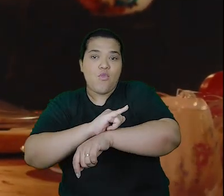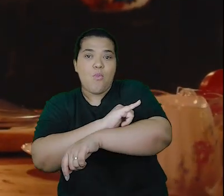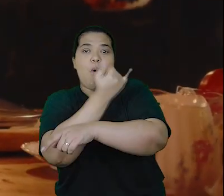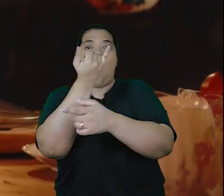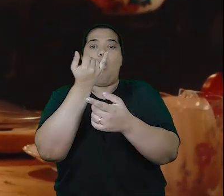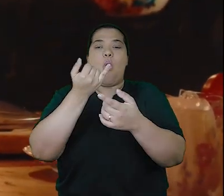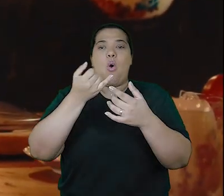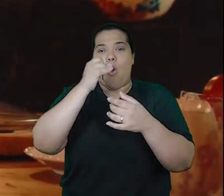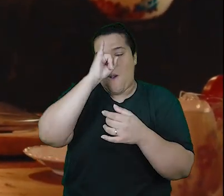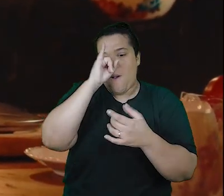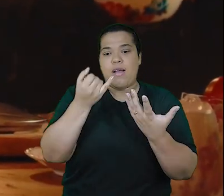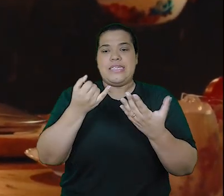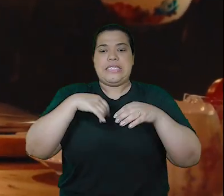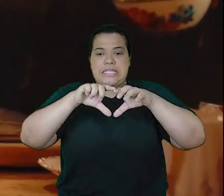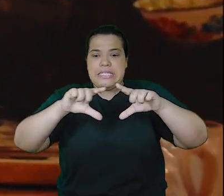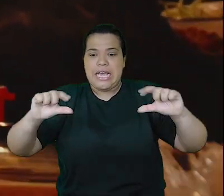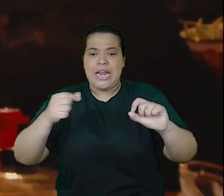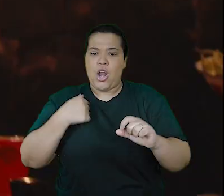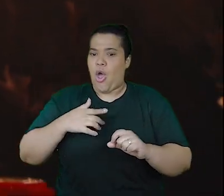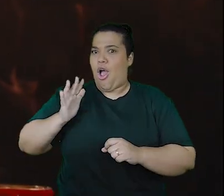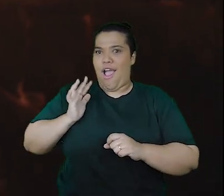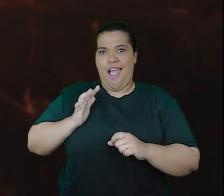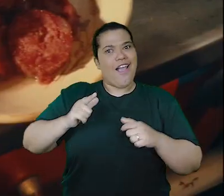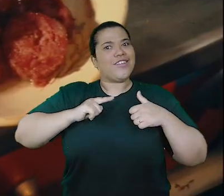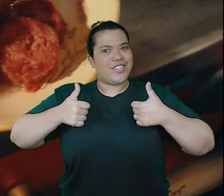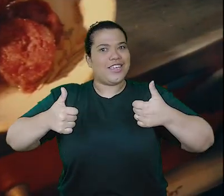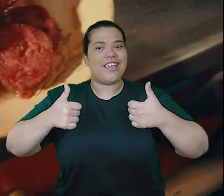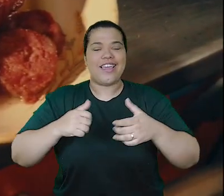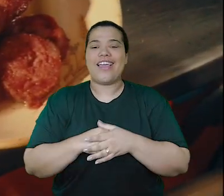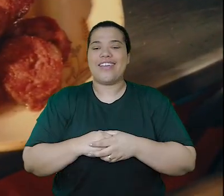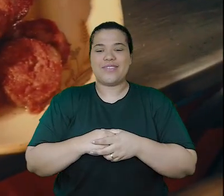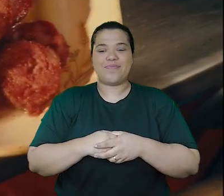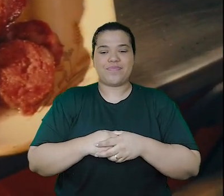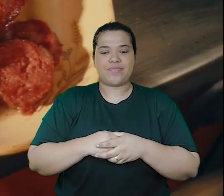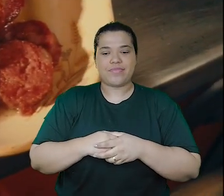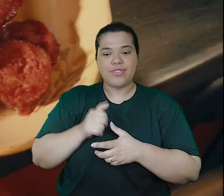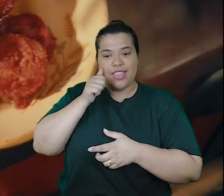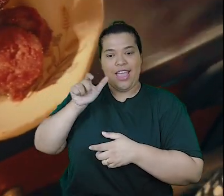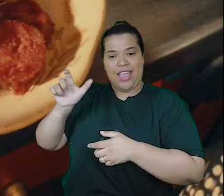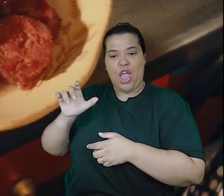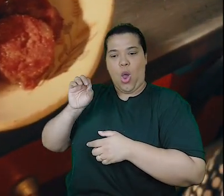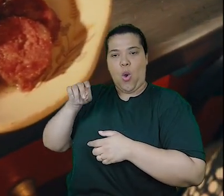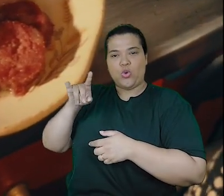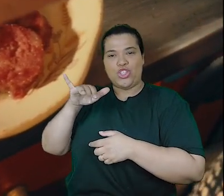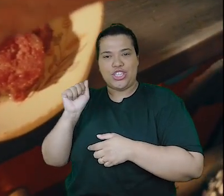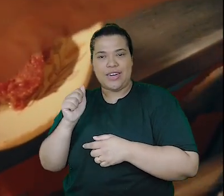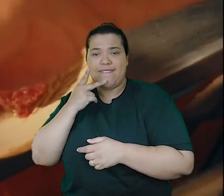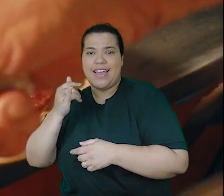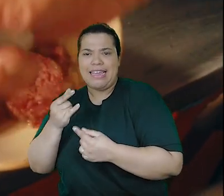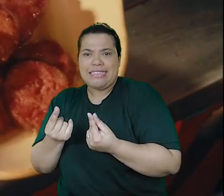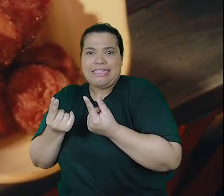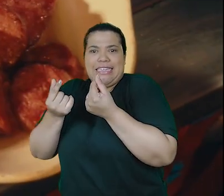salame, nós era rico, porque a madeira. a dona Undina falar que riqueza na